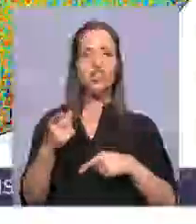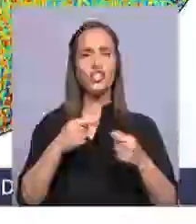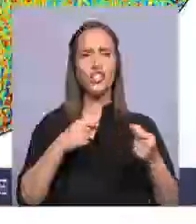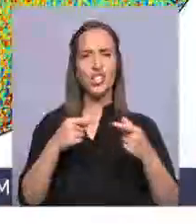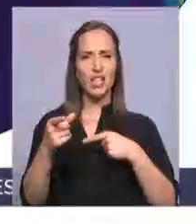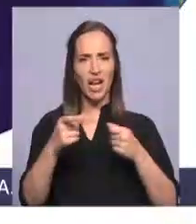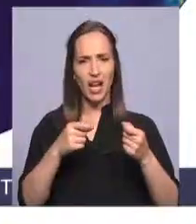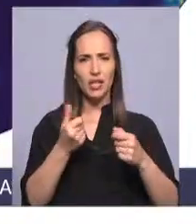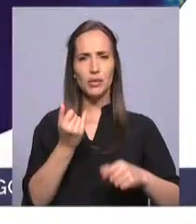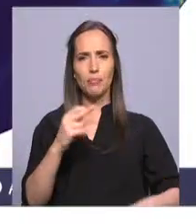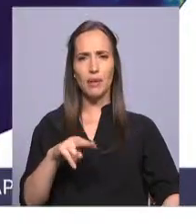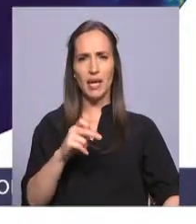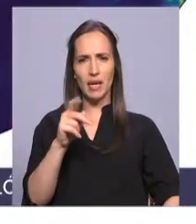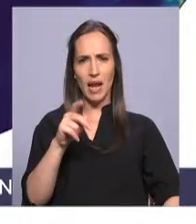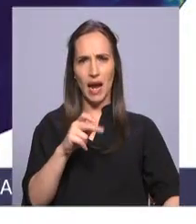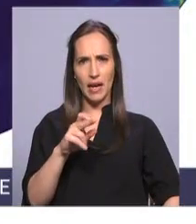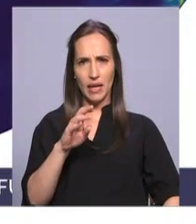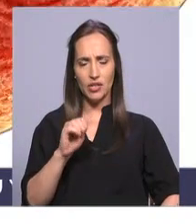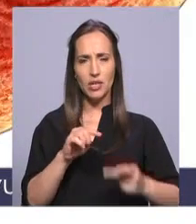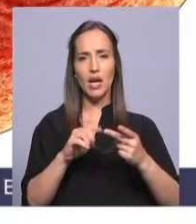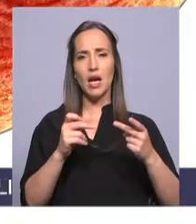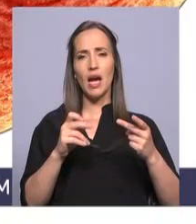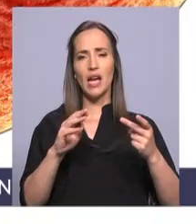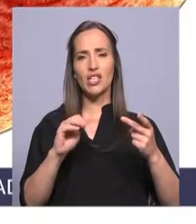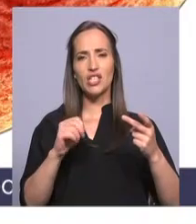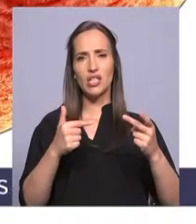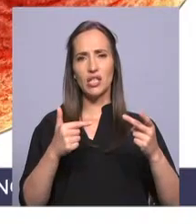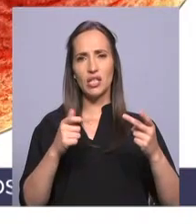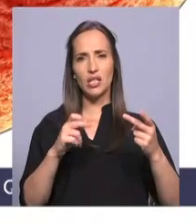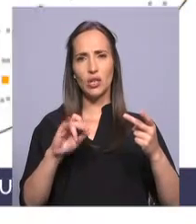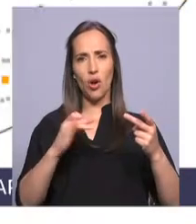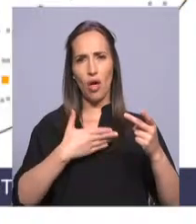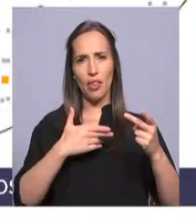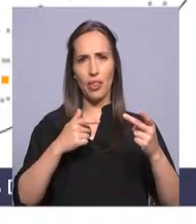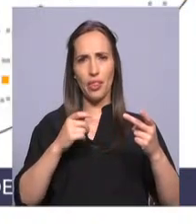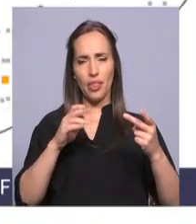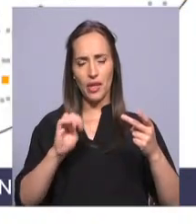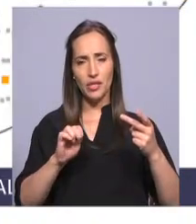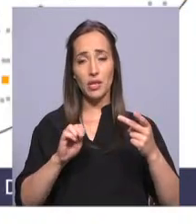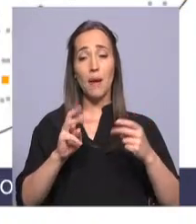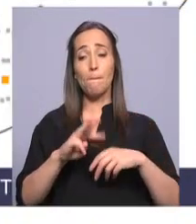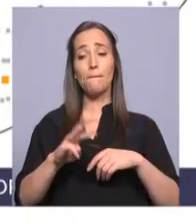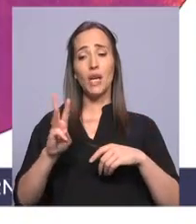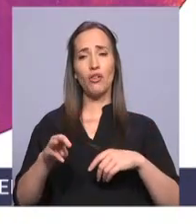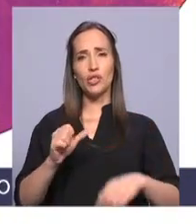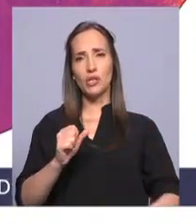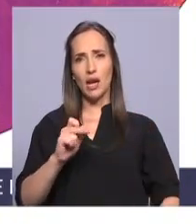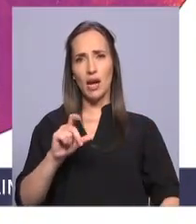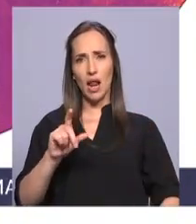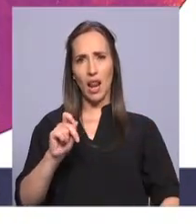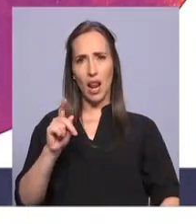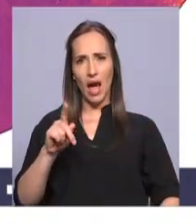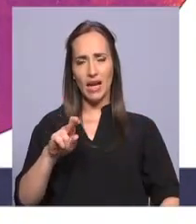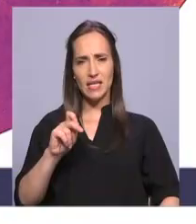binárias, asteroides, de milhões de galáxias e quasares fora da Via Láctea, e não é apenas